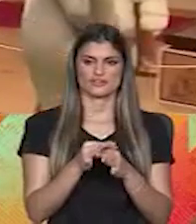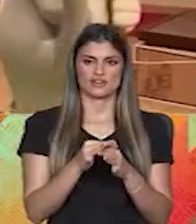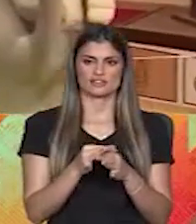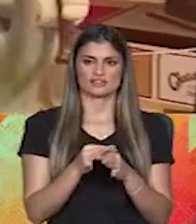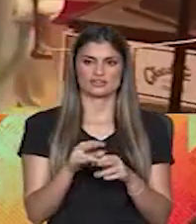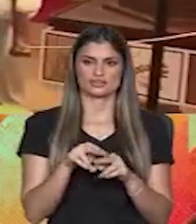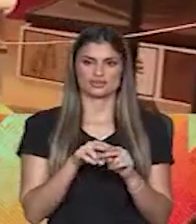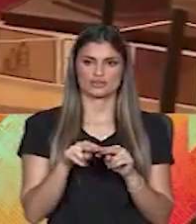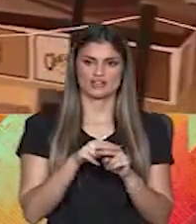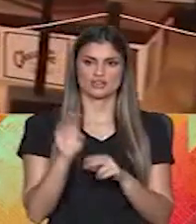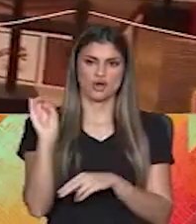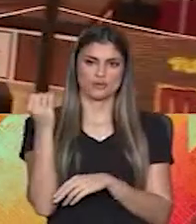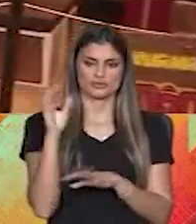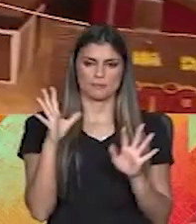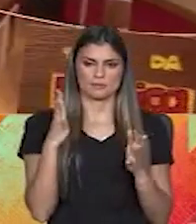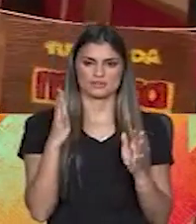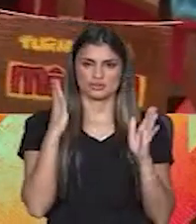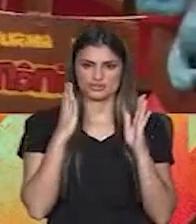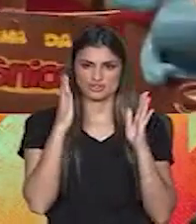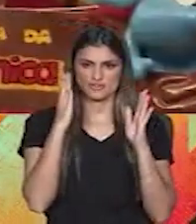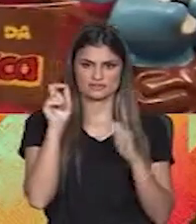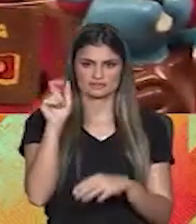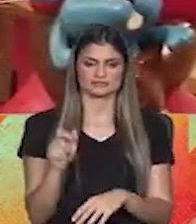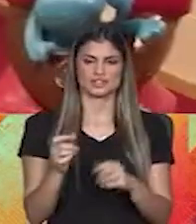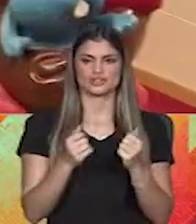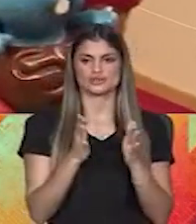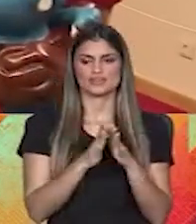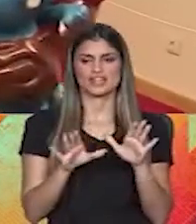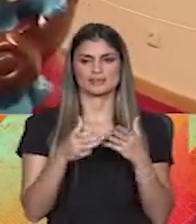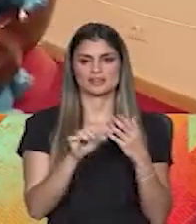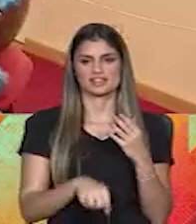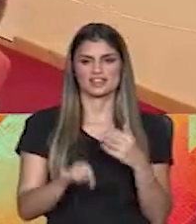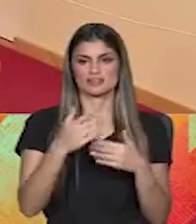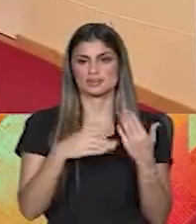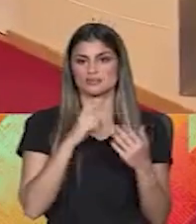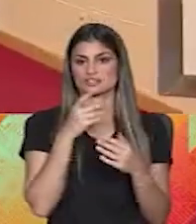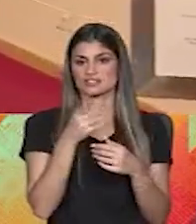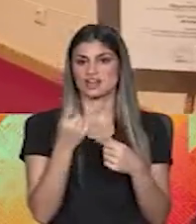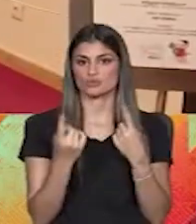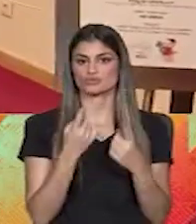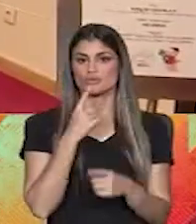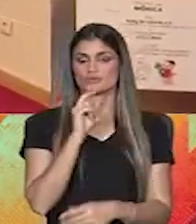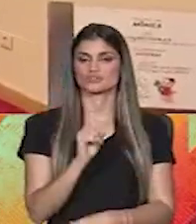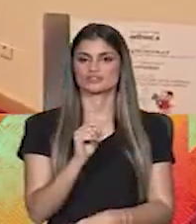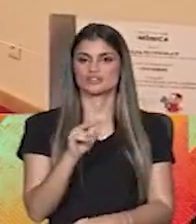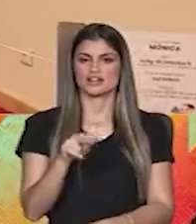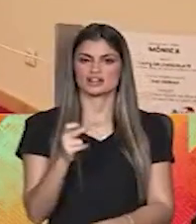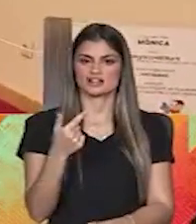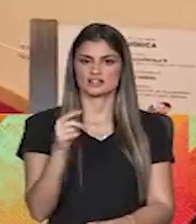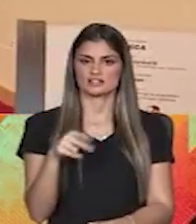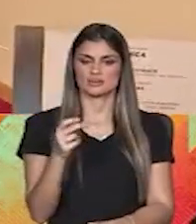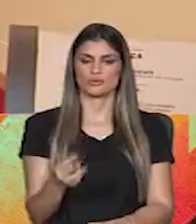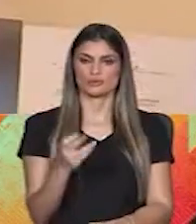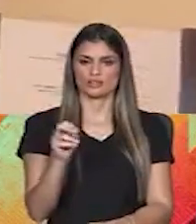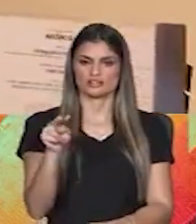de Óbidos e Parabéns aos chefe abre e vai e toda a sua equipa eu assim de repente posso já dizer alguns nomes ah Natal e Marinho ao Wilson